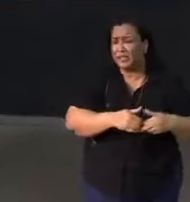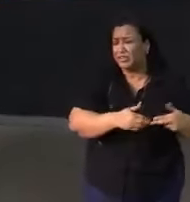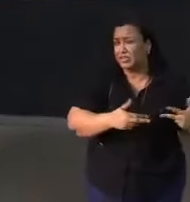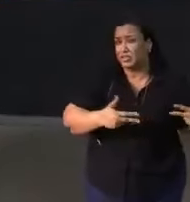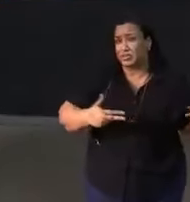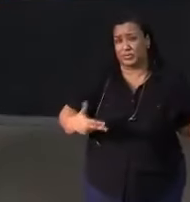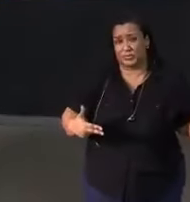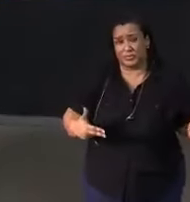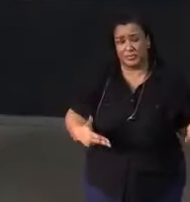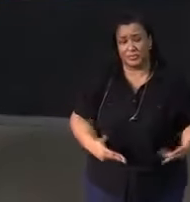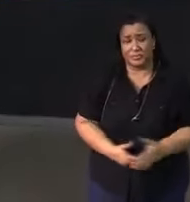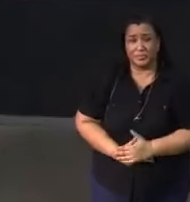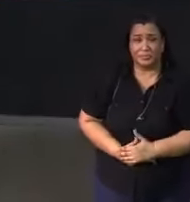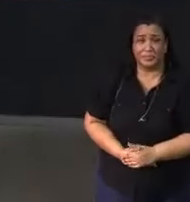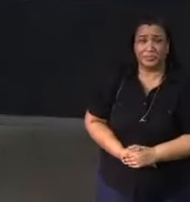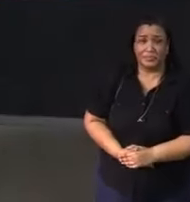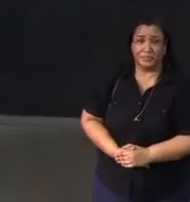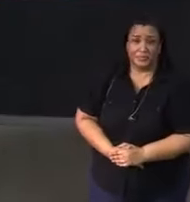e-mail dela.